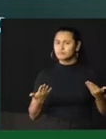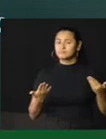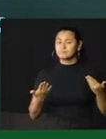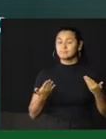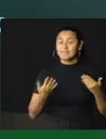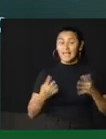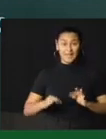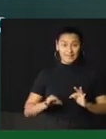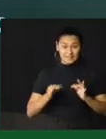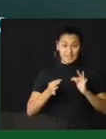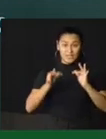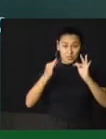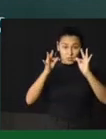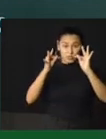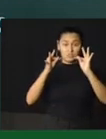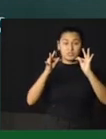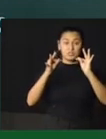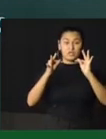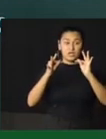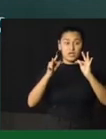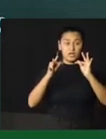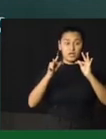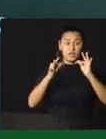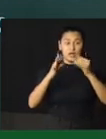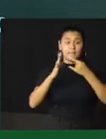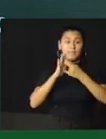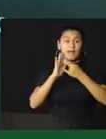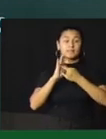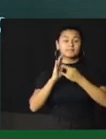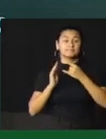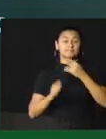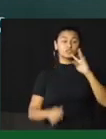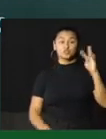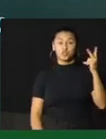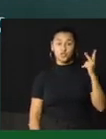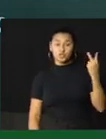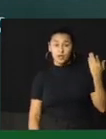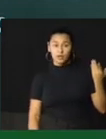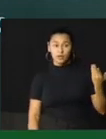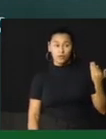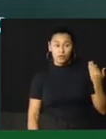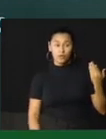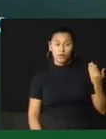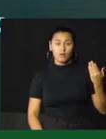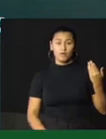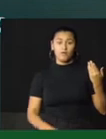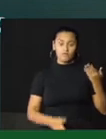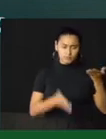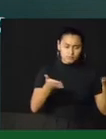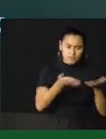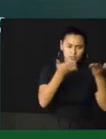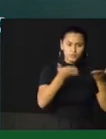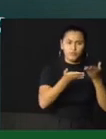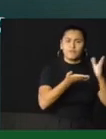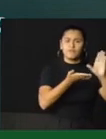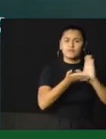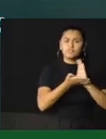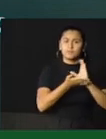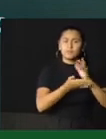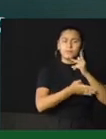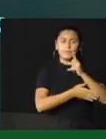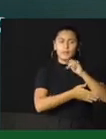tecnologia embarcada nessas plantas de hidrogênio vão ser subsidiadas vão ser incentivadas por investimento de